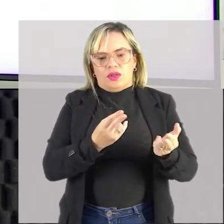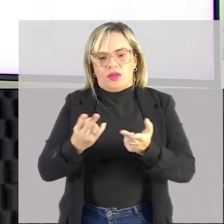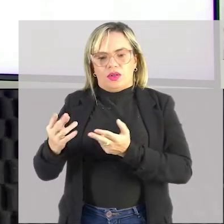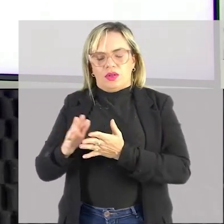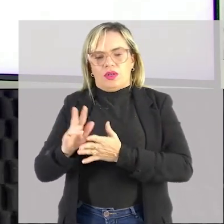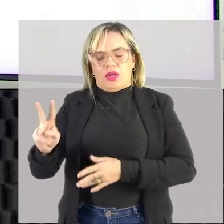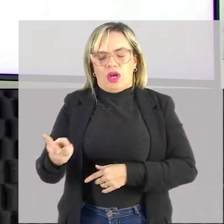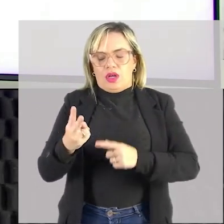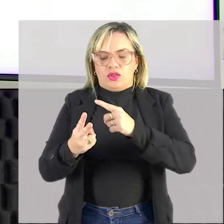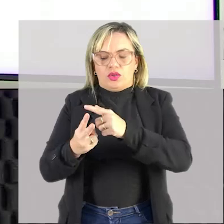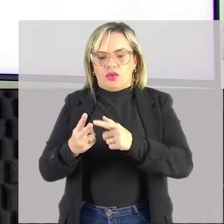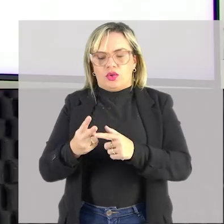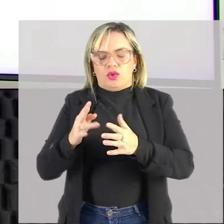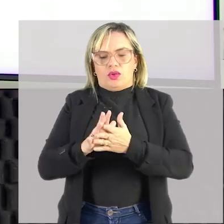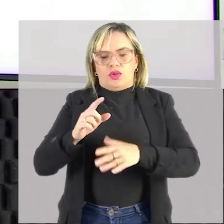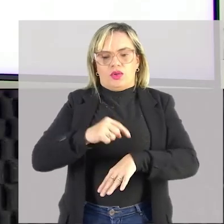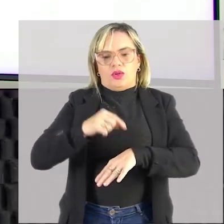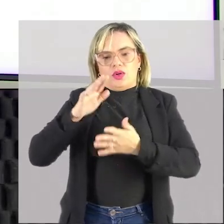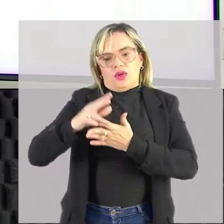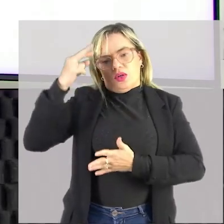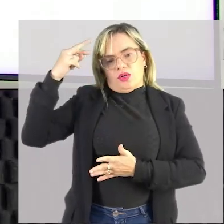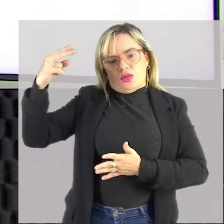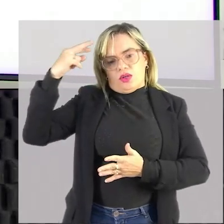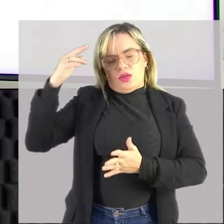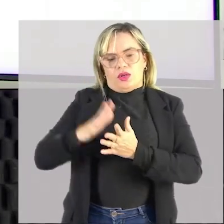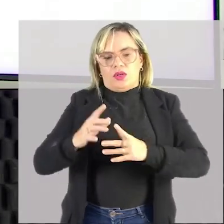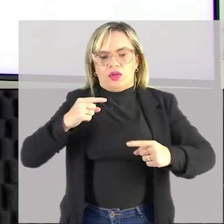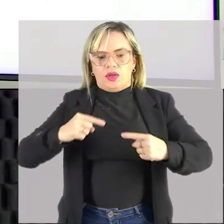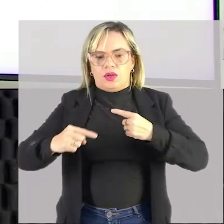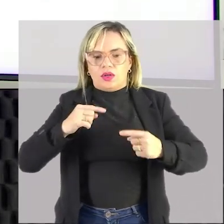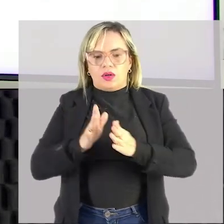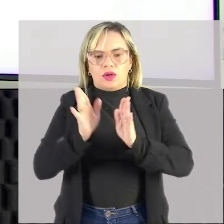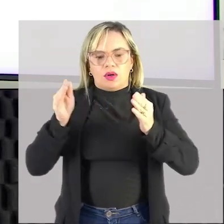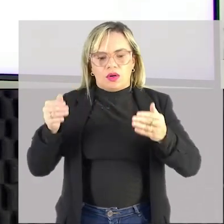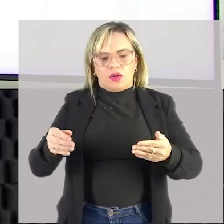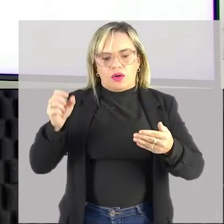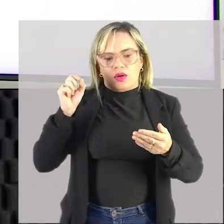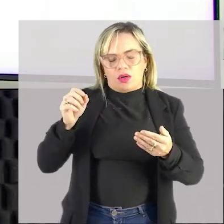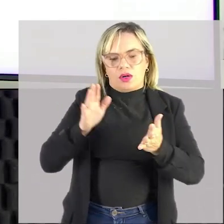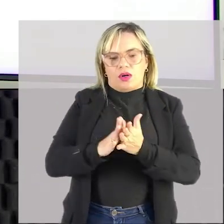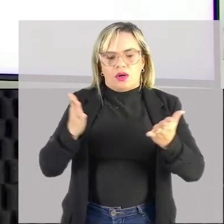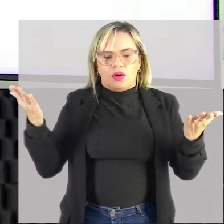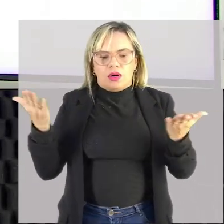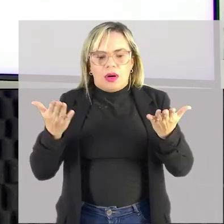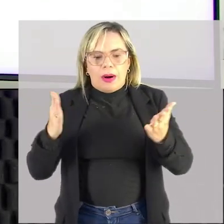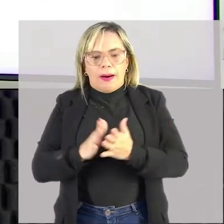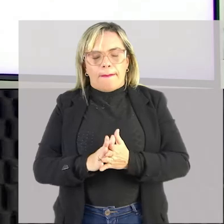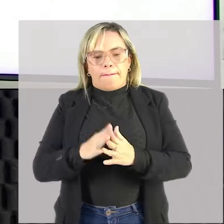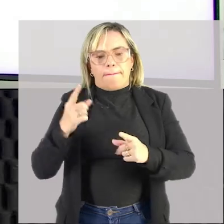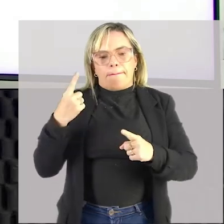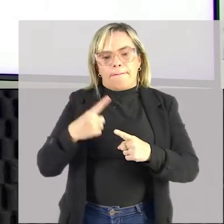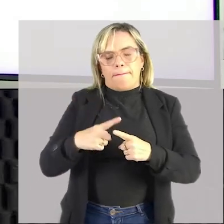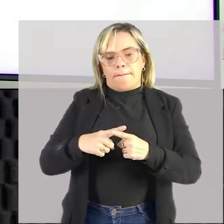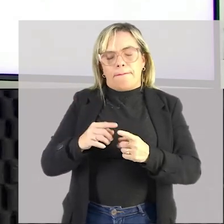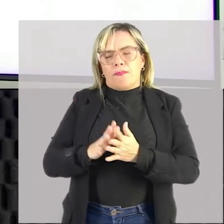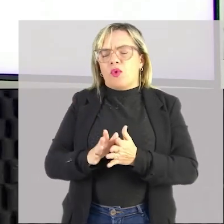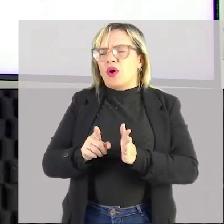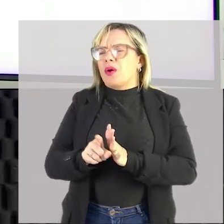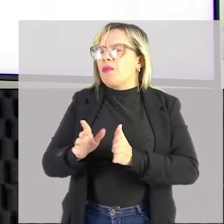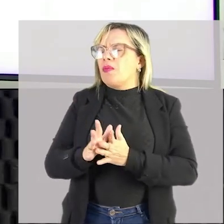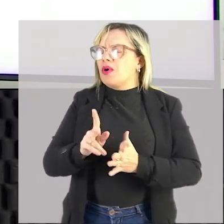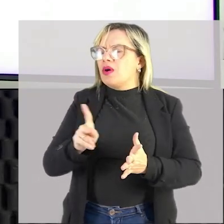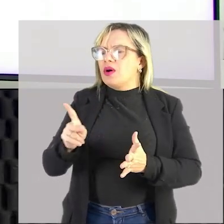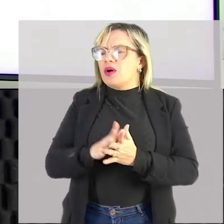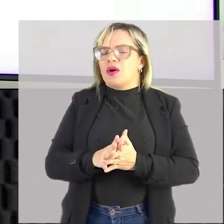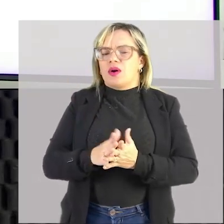dois momentos da história política? Muita atenção agora. Por quê, professor Leonardo? Porque